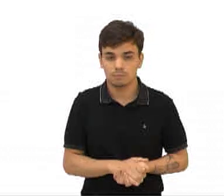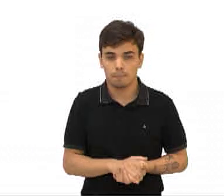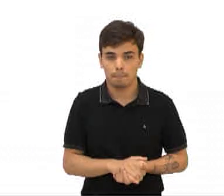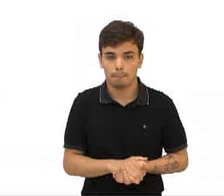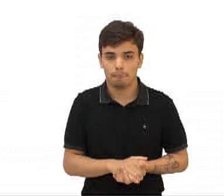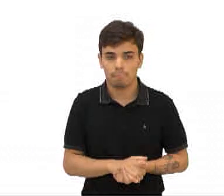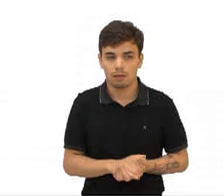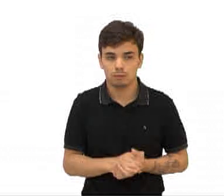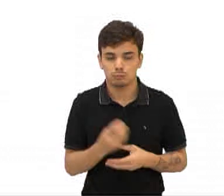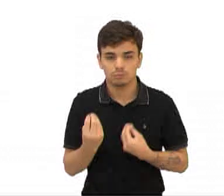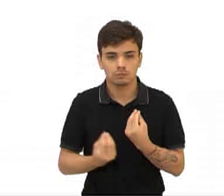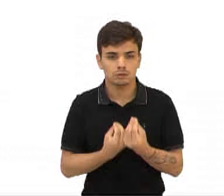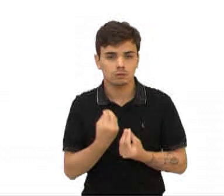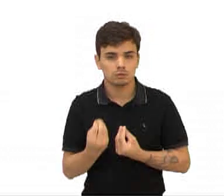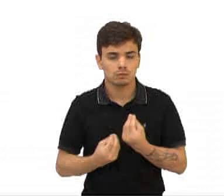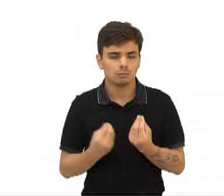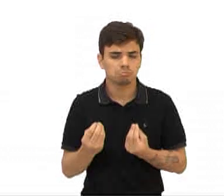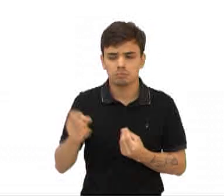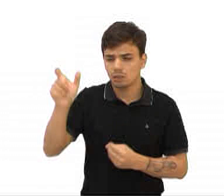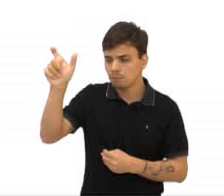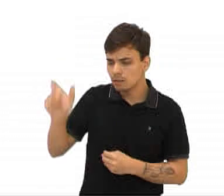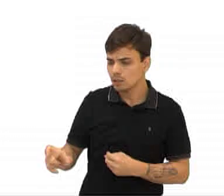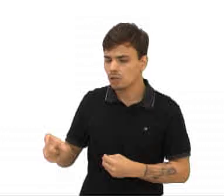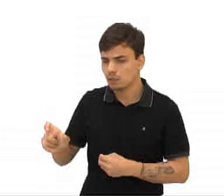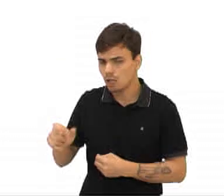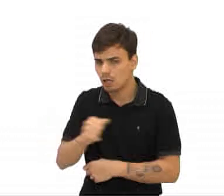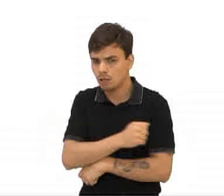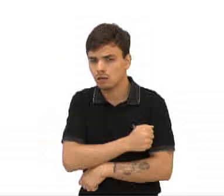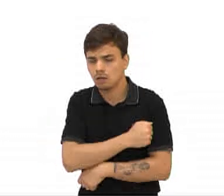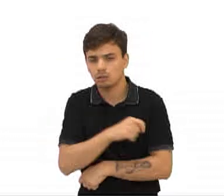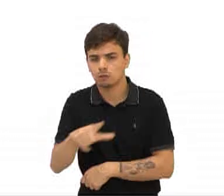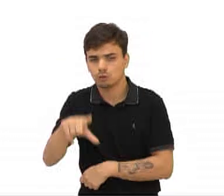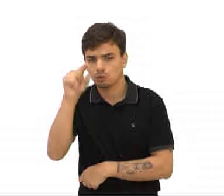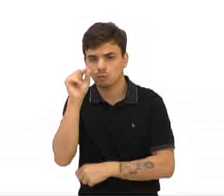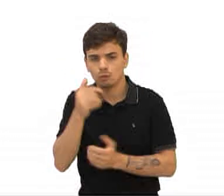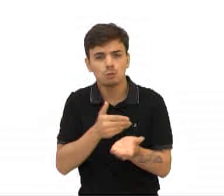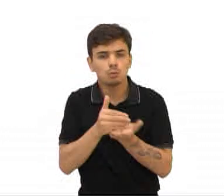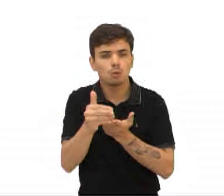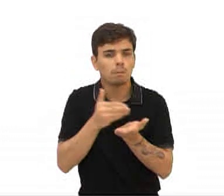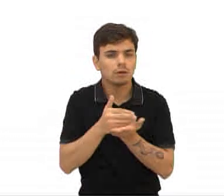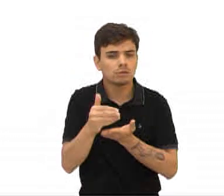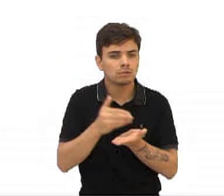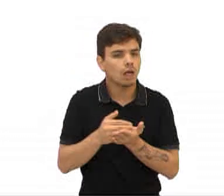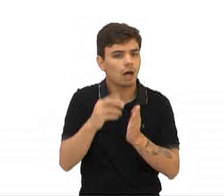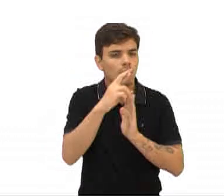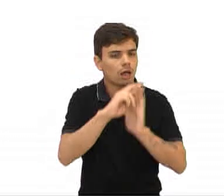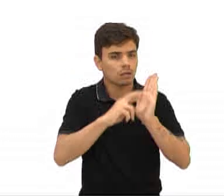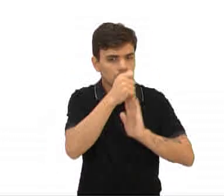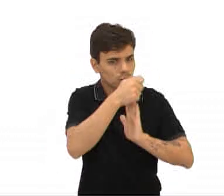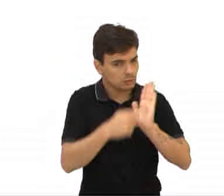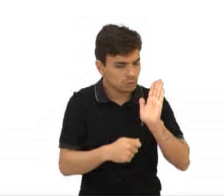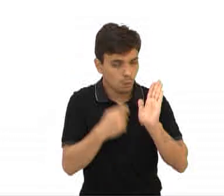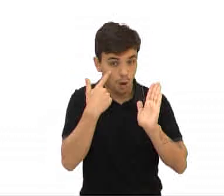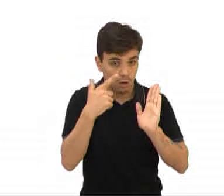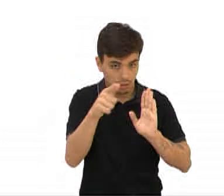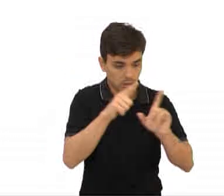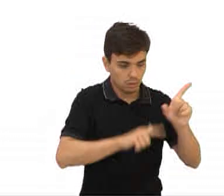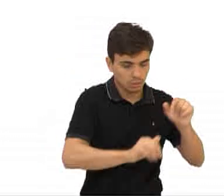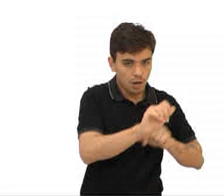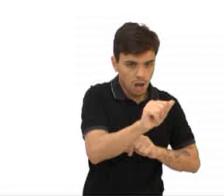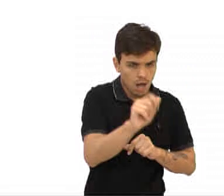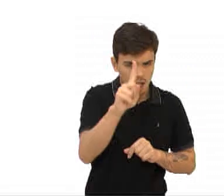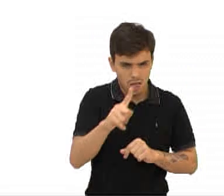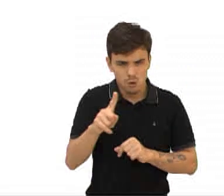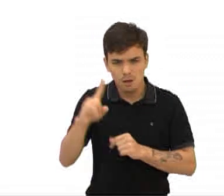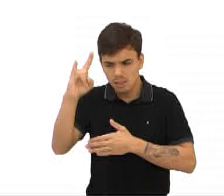Como a candidata escolheu introduzir essa redação? Fala aí para mim. Letra A, com uma